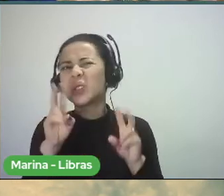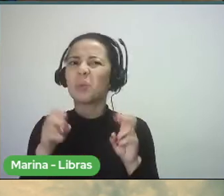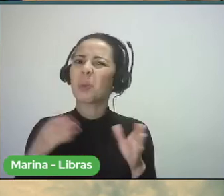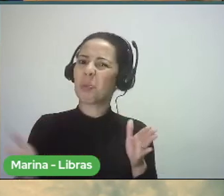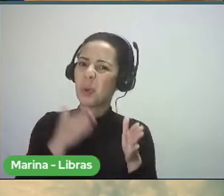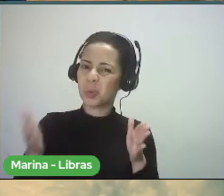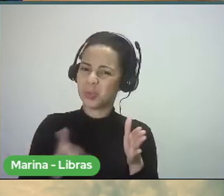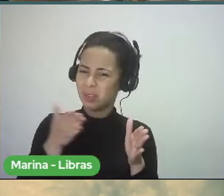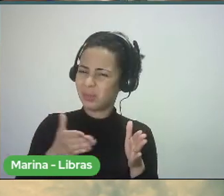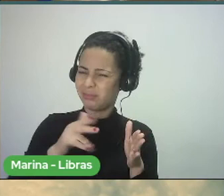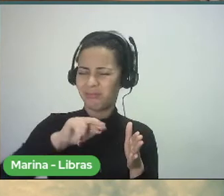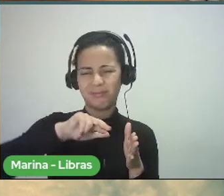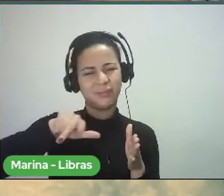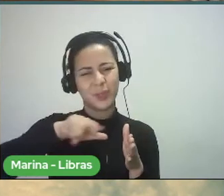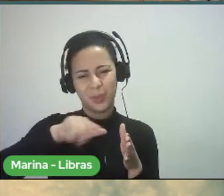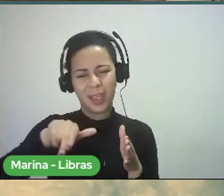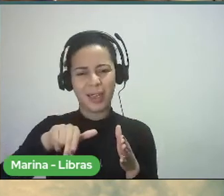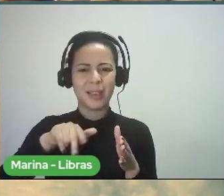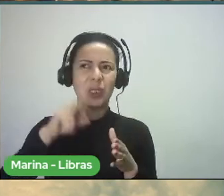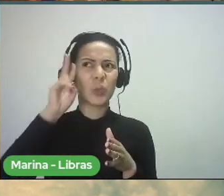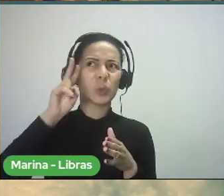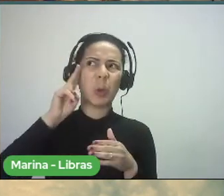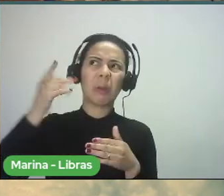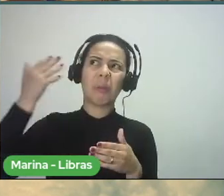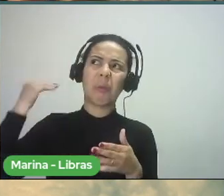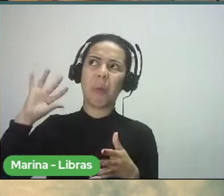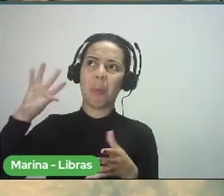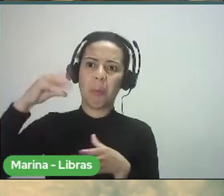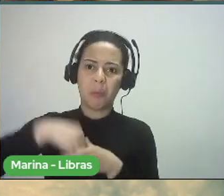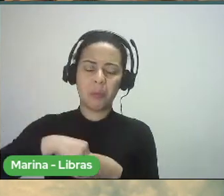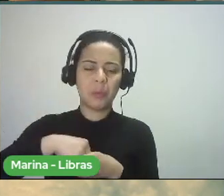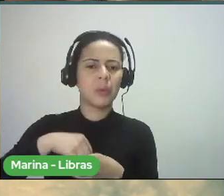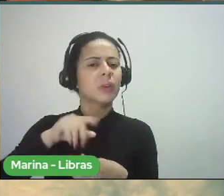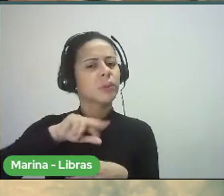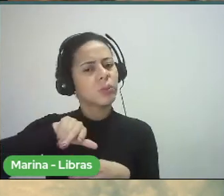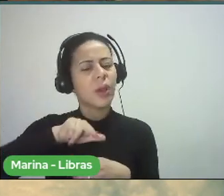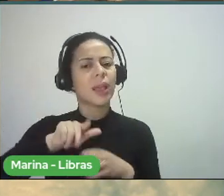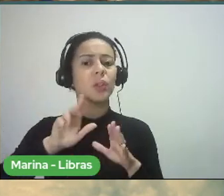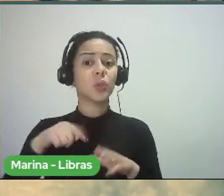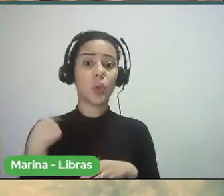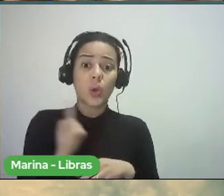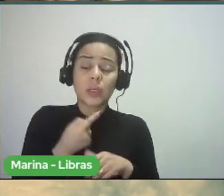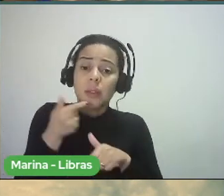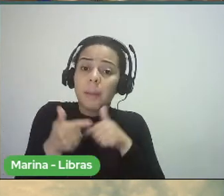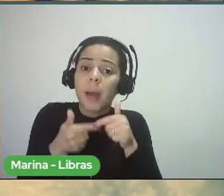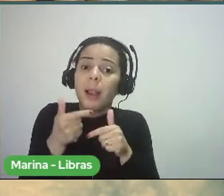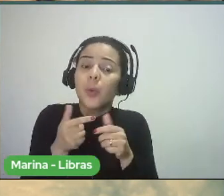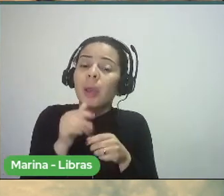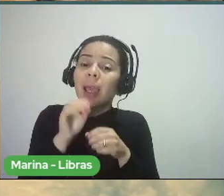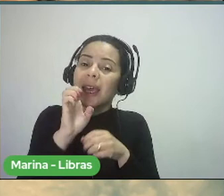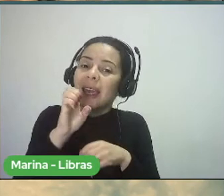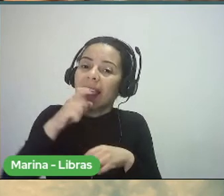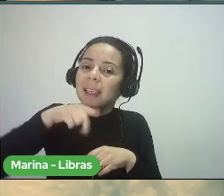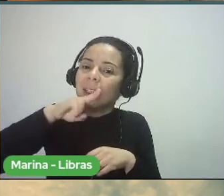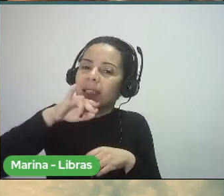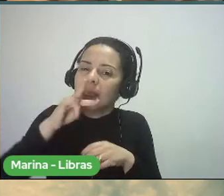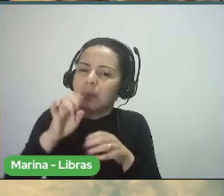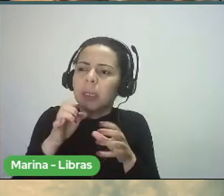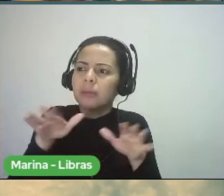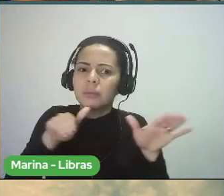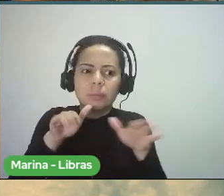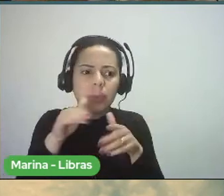pegar histórias que estão no blog e colocar como pronto e não é isso que o nosso trabalho nosso trabalho muito muito mais resolver problemas das soluções a problemas